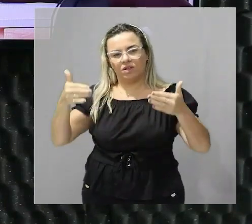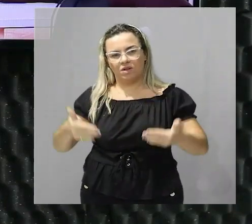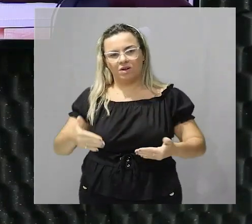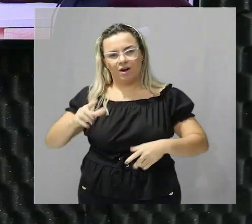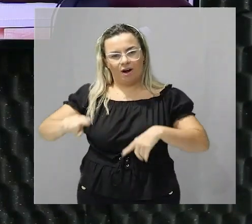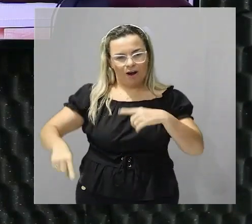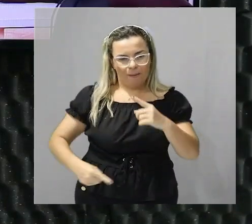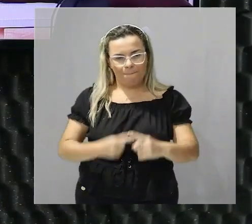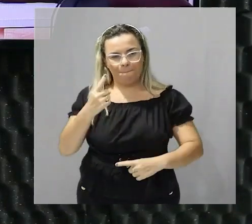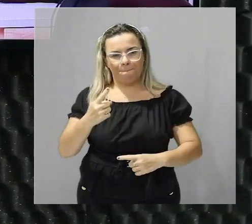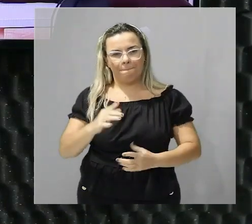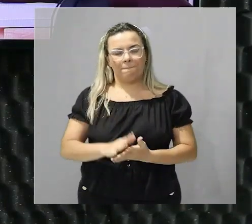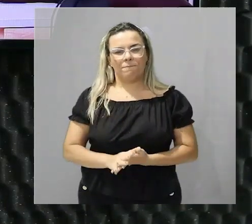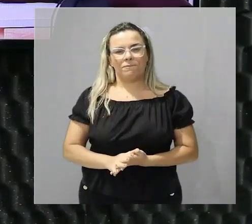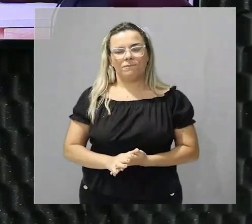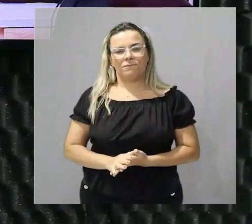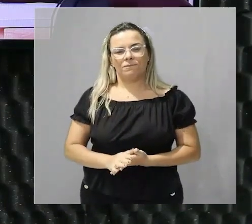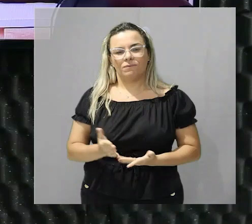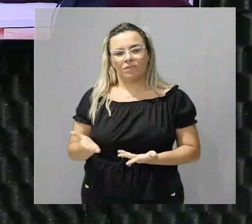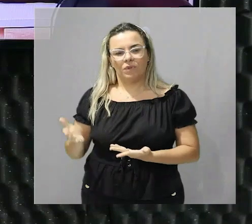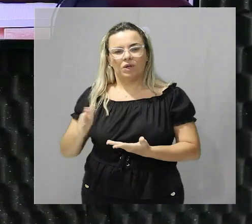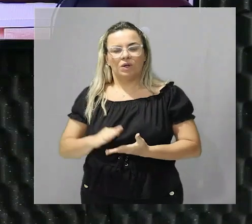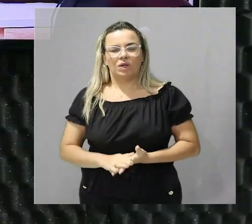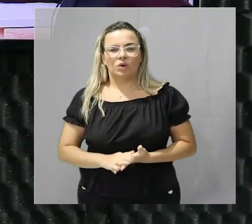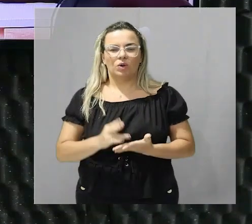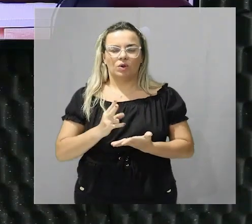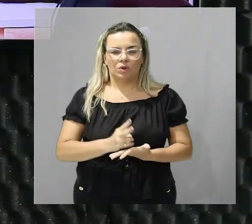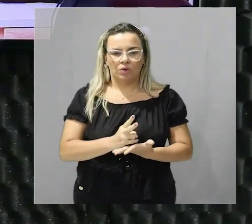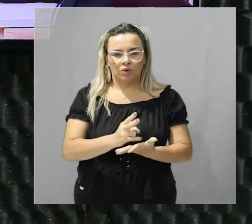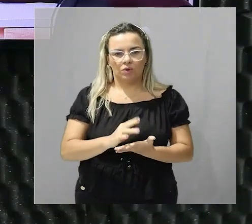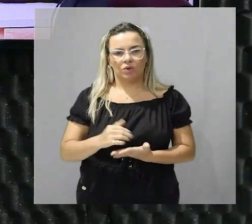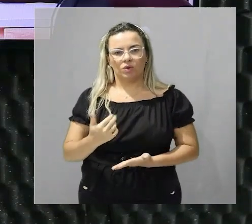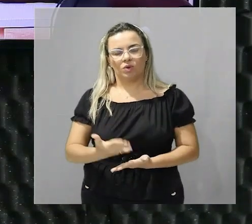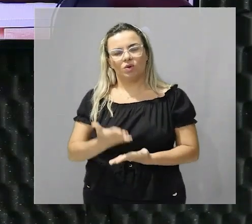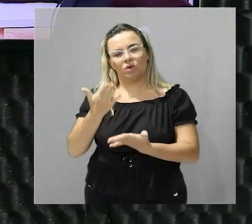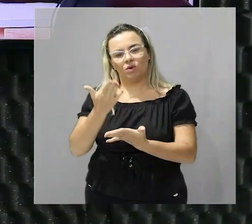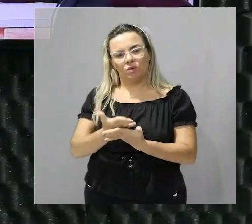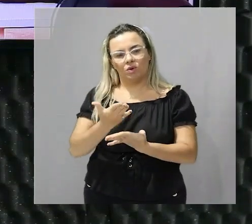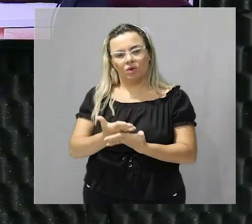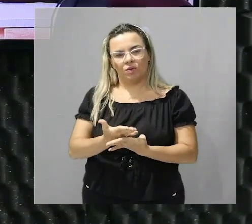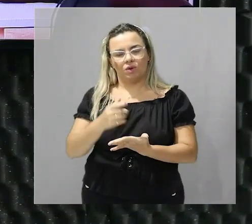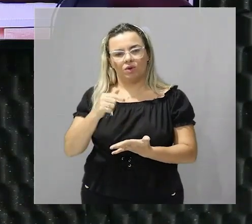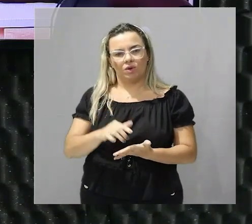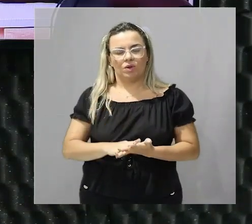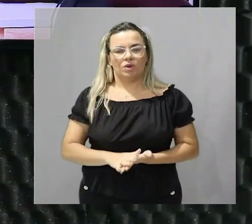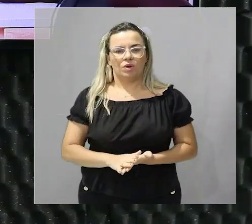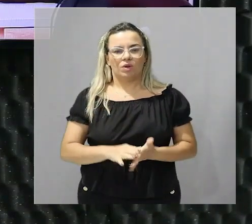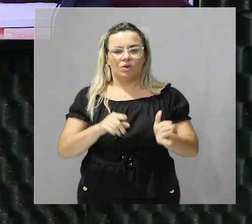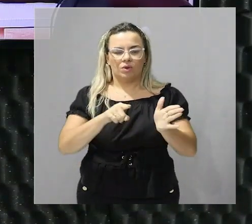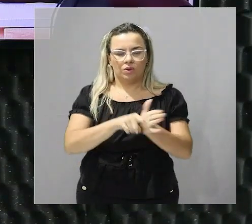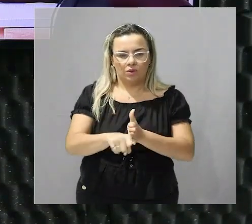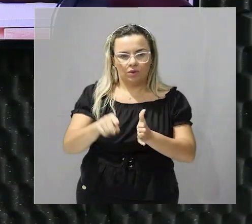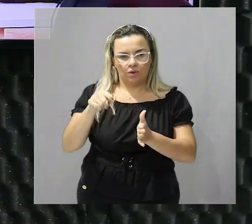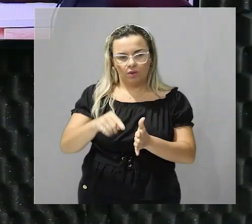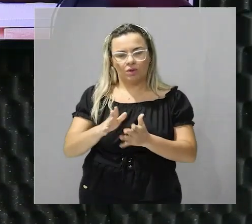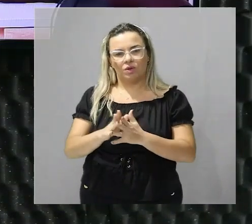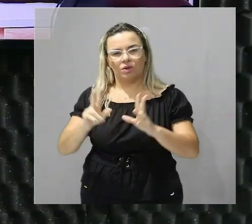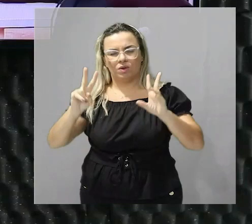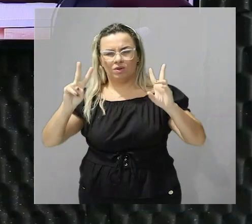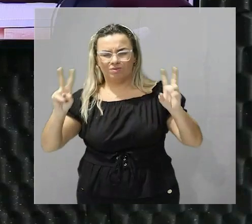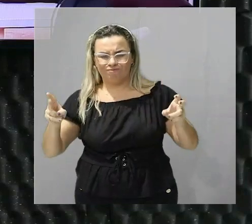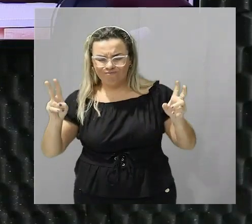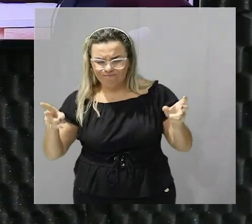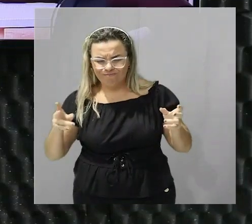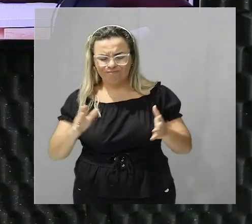aprovação, tá? Nesse caso aqui, nós estamos continuando nosso estudo, trazendo pra vocês questões dentro de um assunto que cai